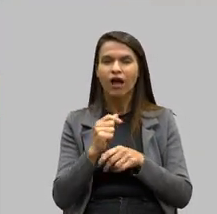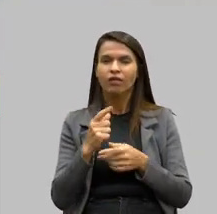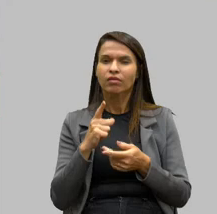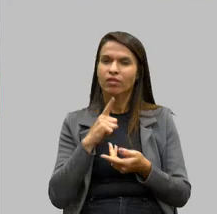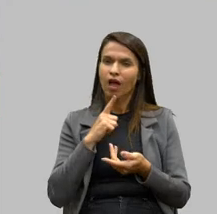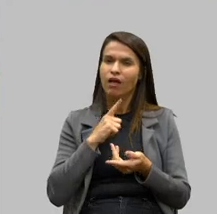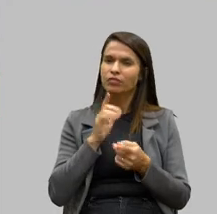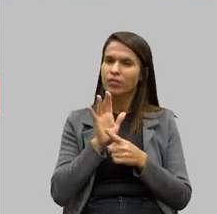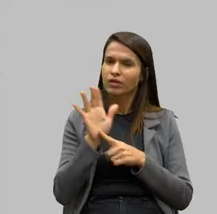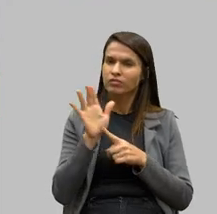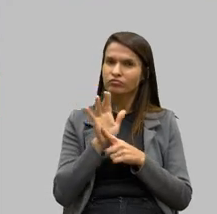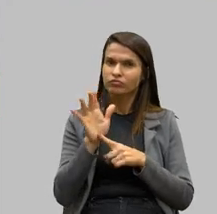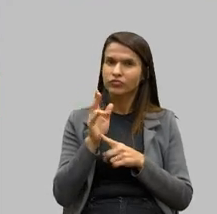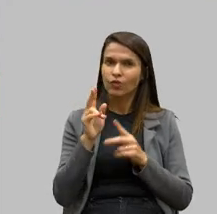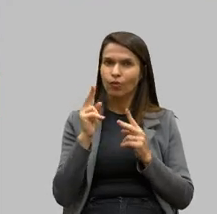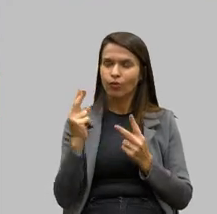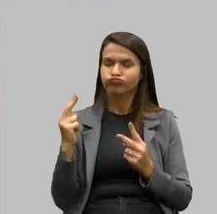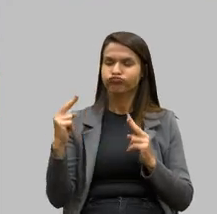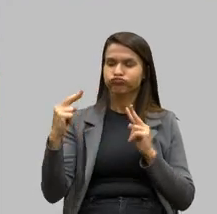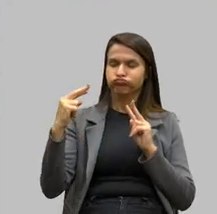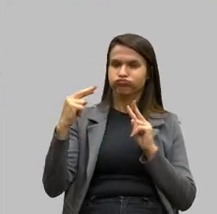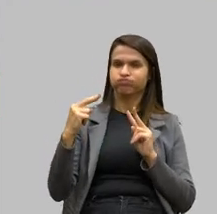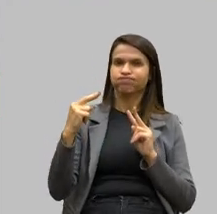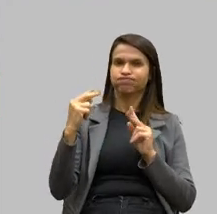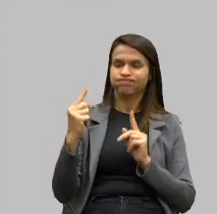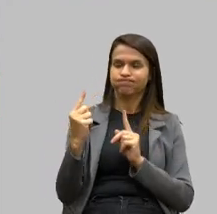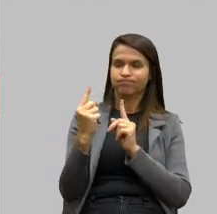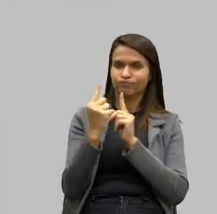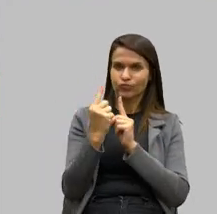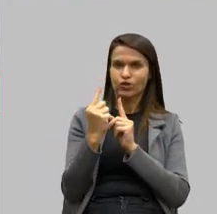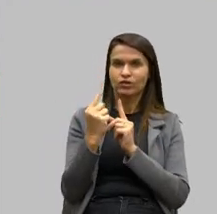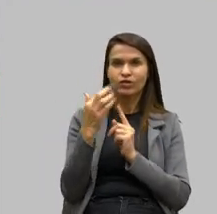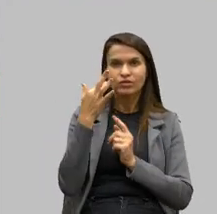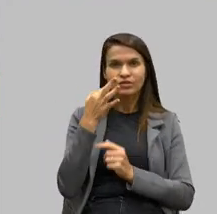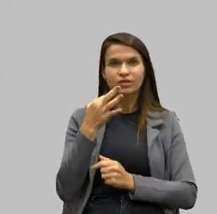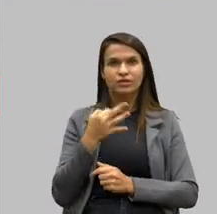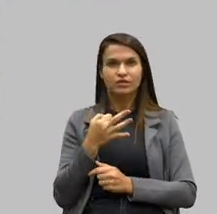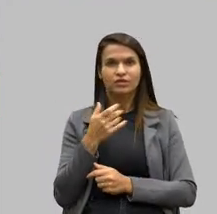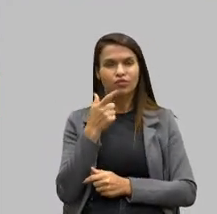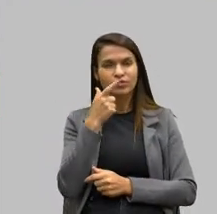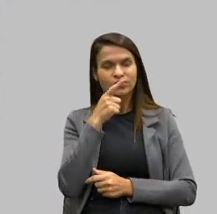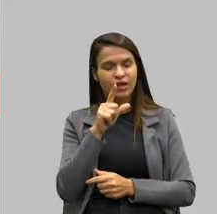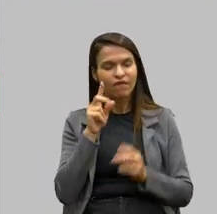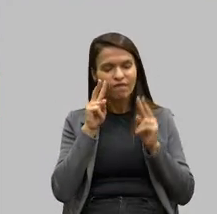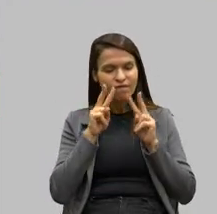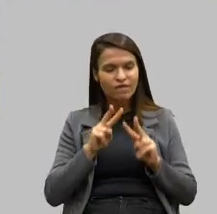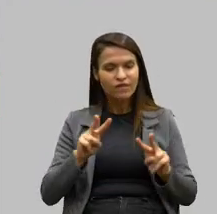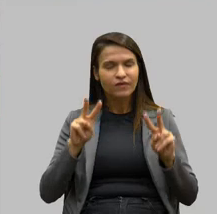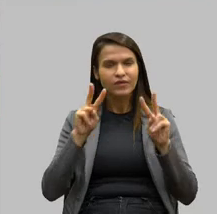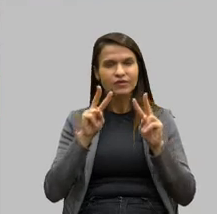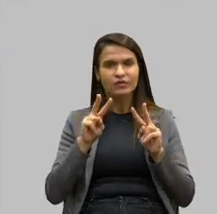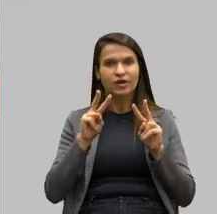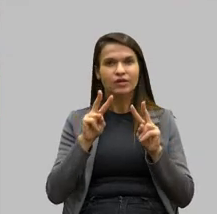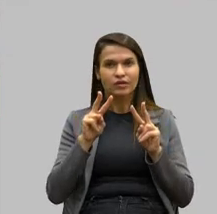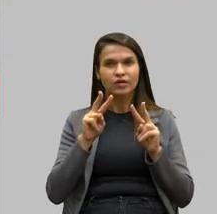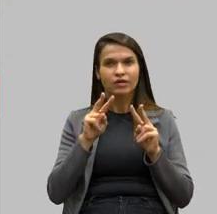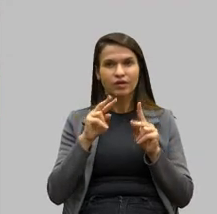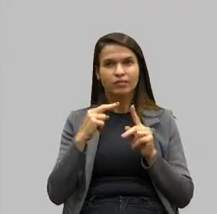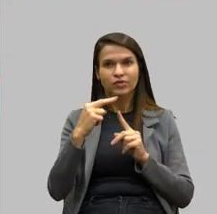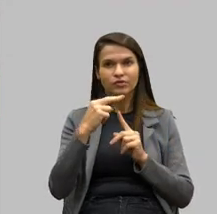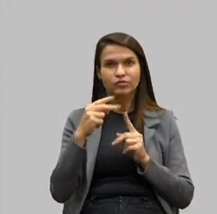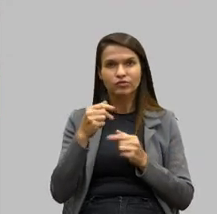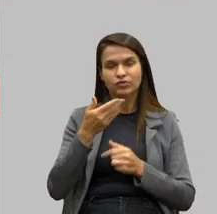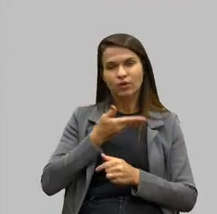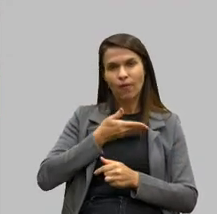ou olhar, igual você está me olhando agora ou ouvindo, eu tenho certeza que você consegue visualizar lá na ponta o que o seu colega